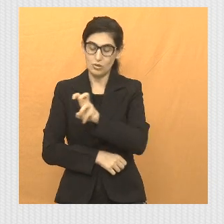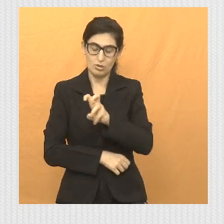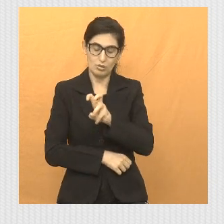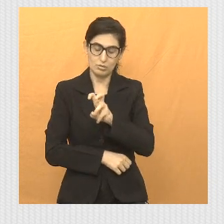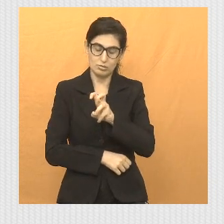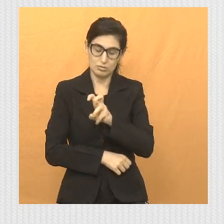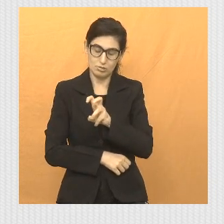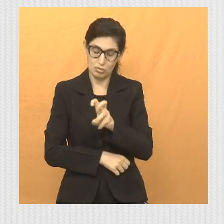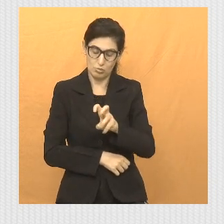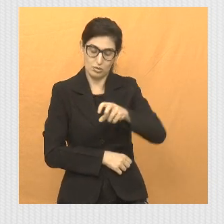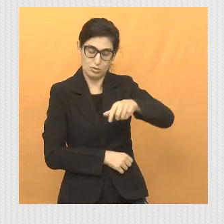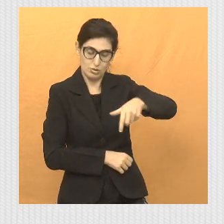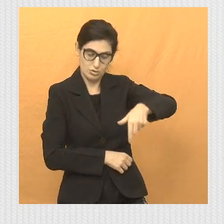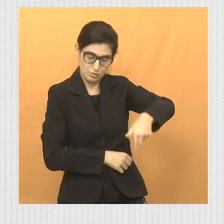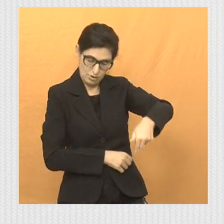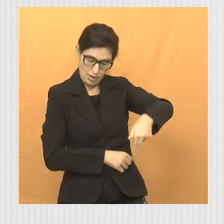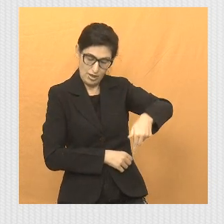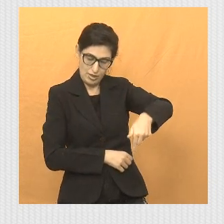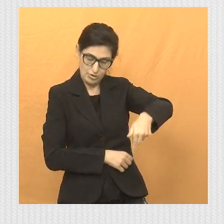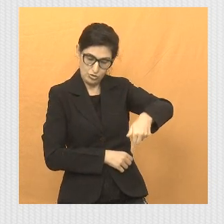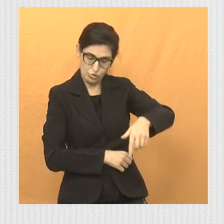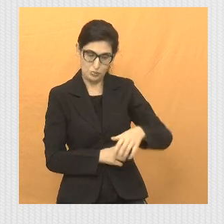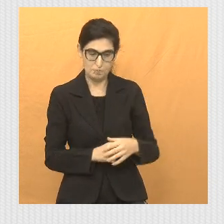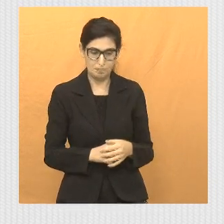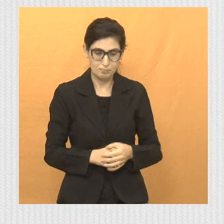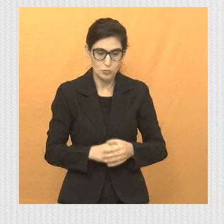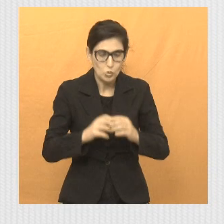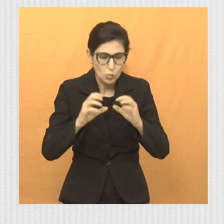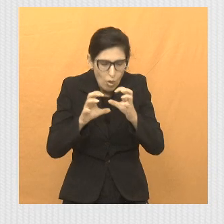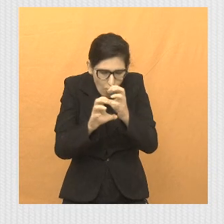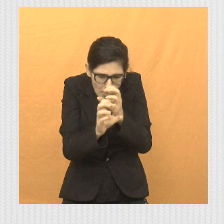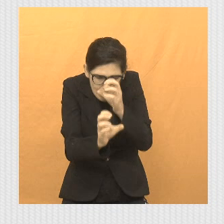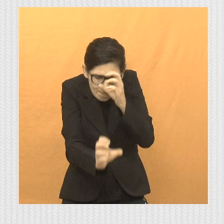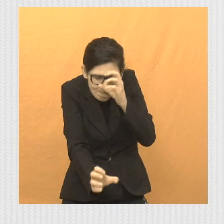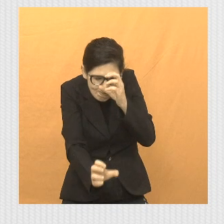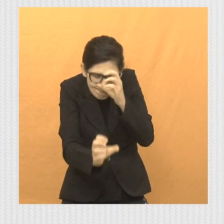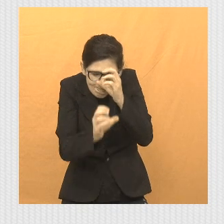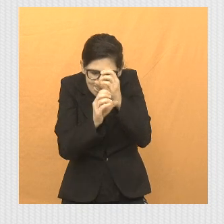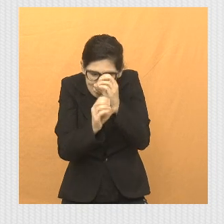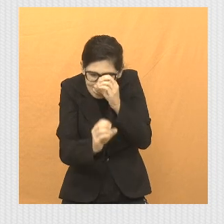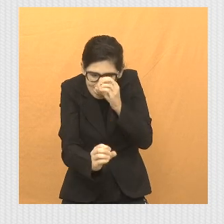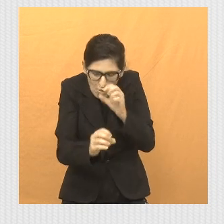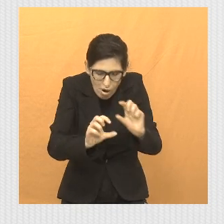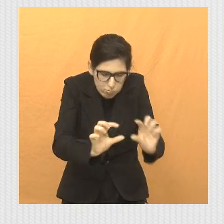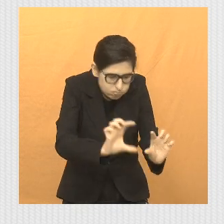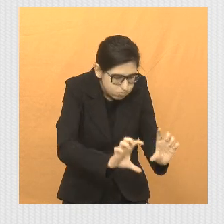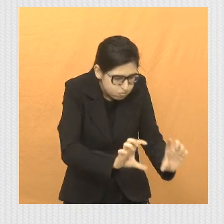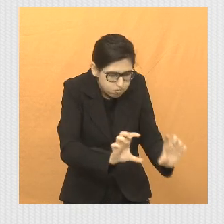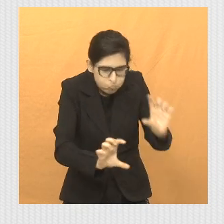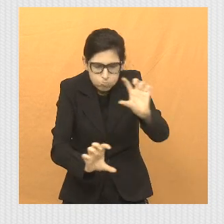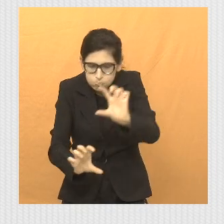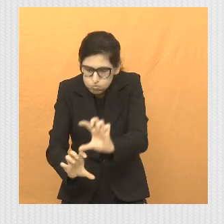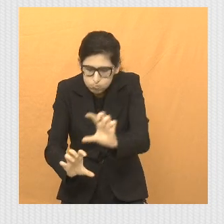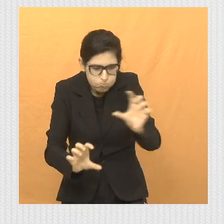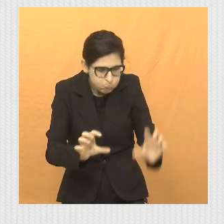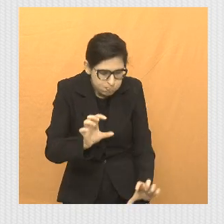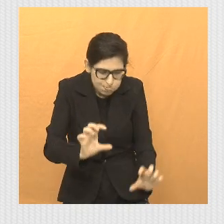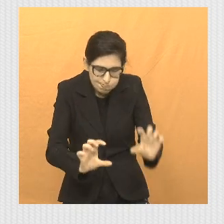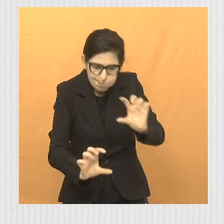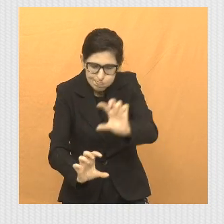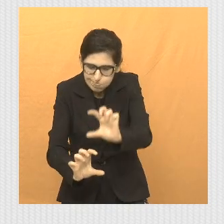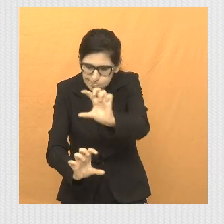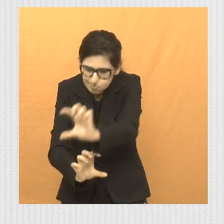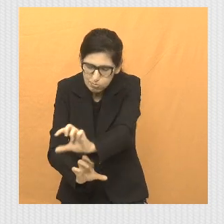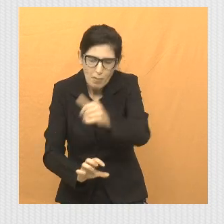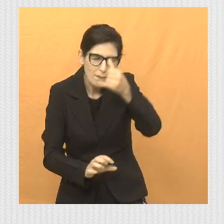557 atividades realizadas entre amostras recolhidas e encaminhadas para a vigilância da raiva, amostras